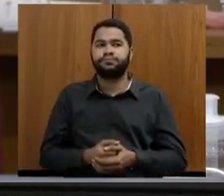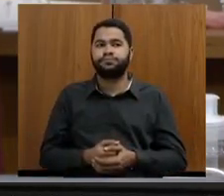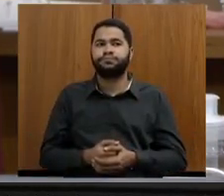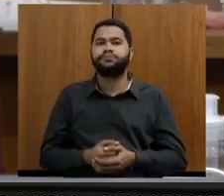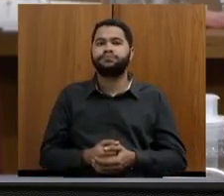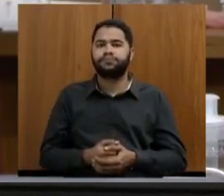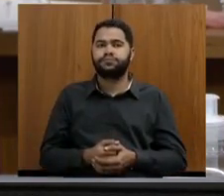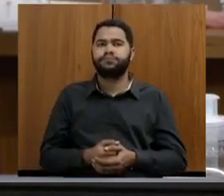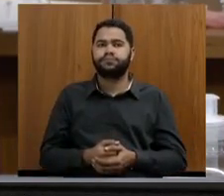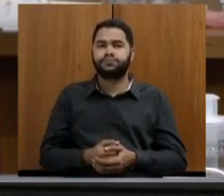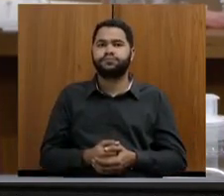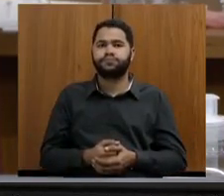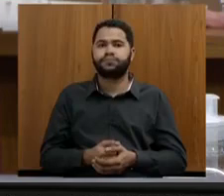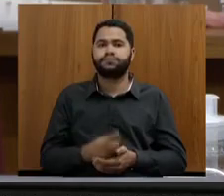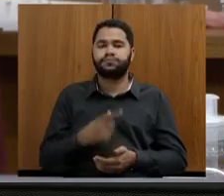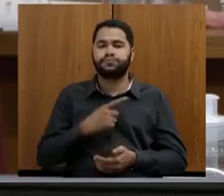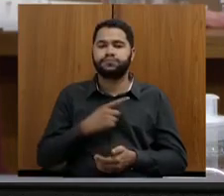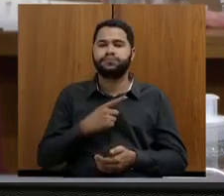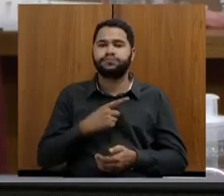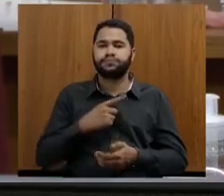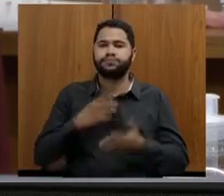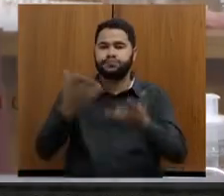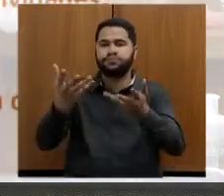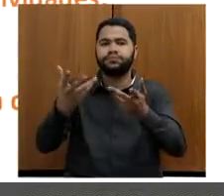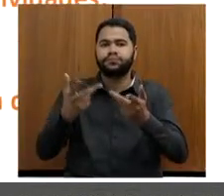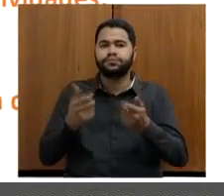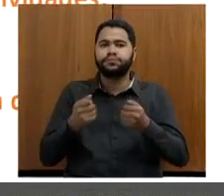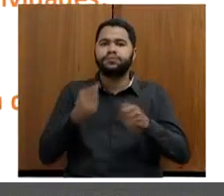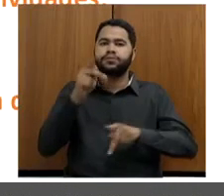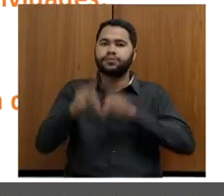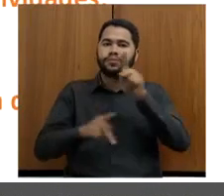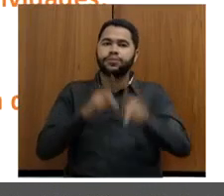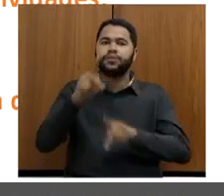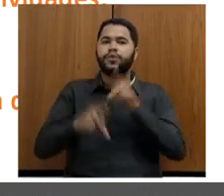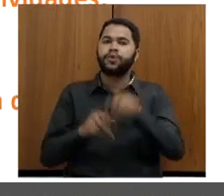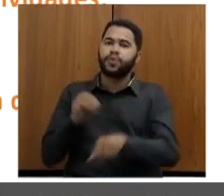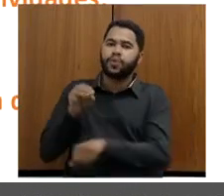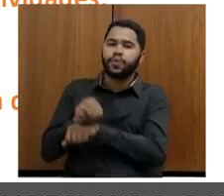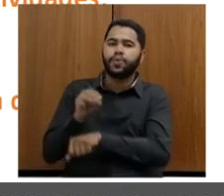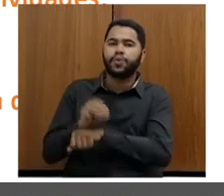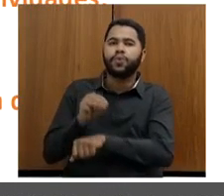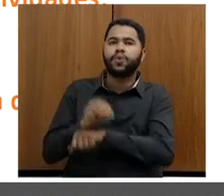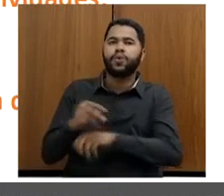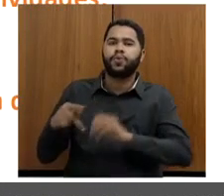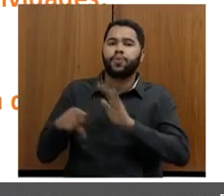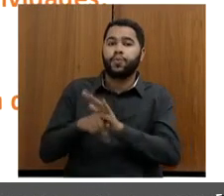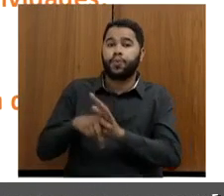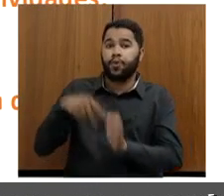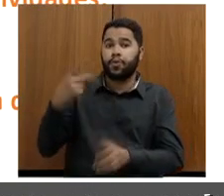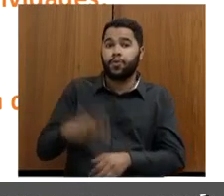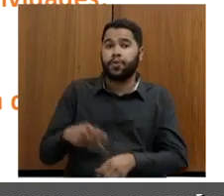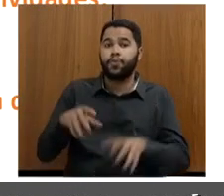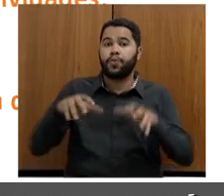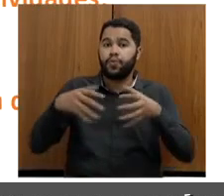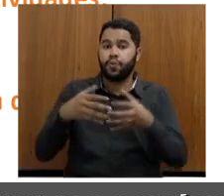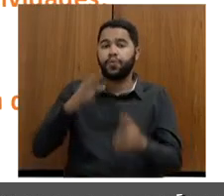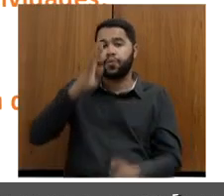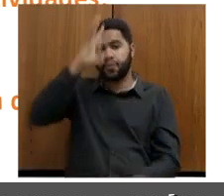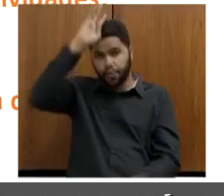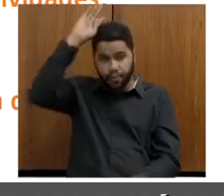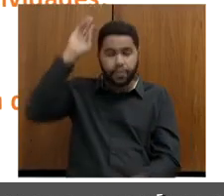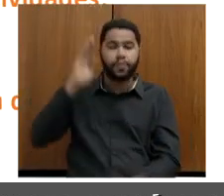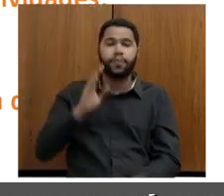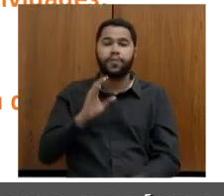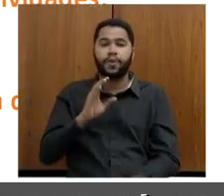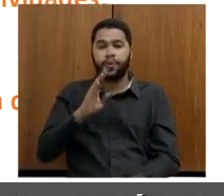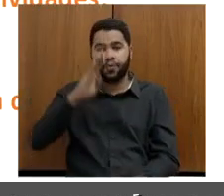bom então no nosso Mari nós vamos falar de Atendimento à população e monitoramento da saúde dos Bombeiros Militares a